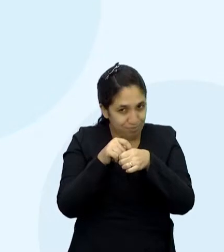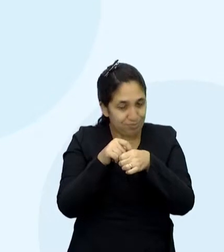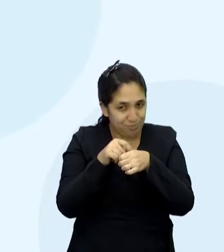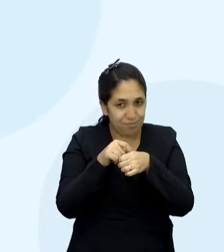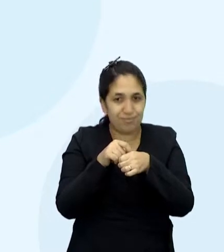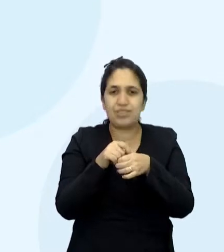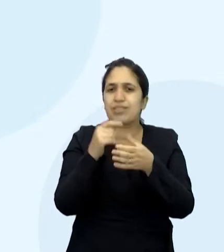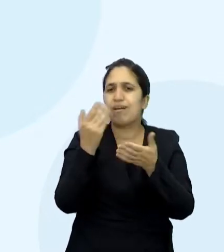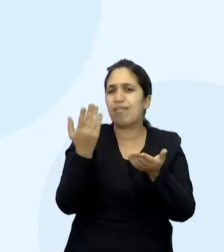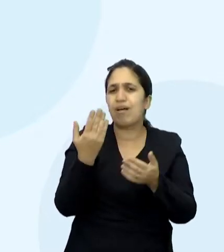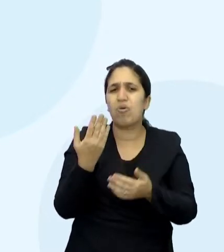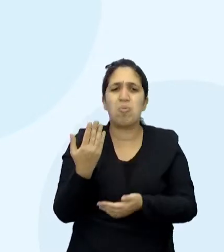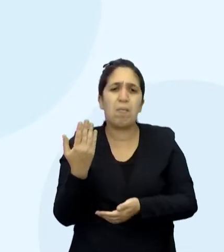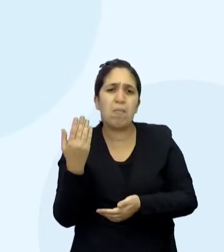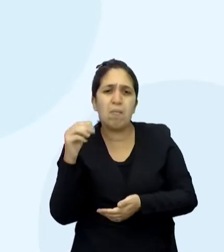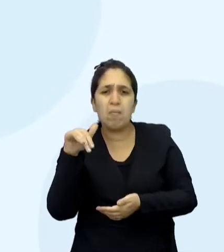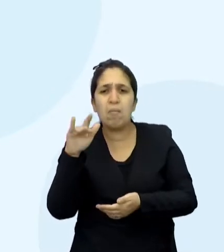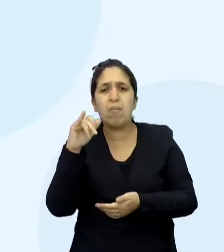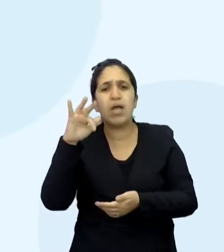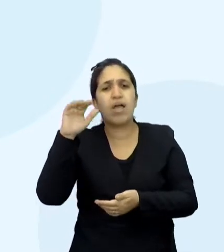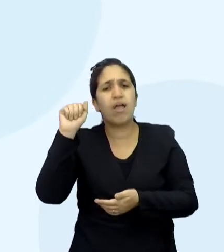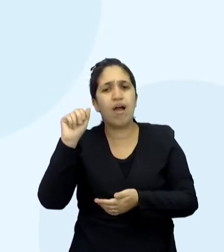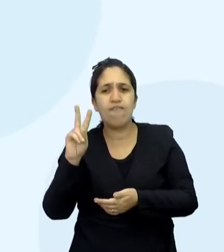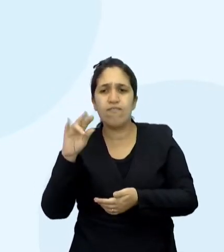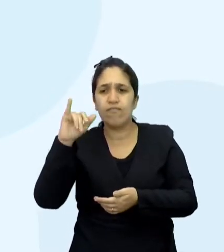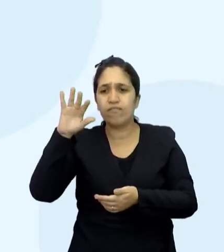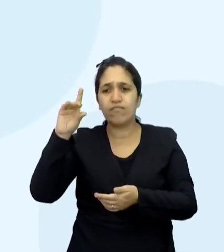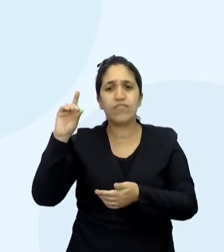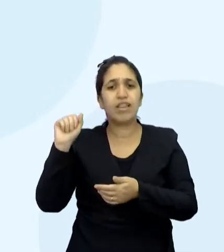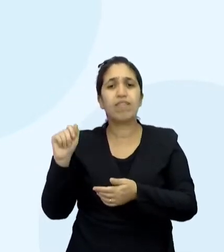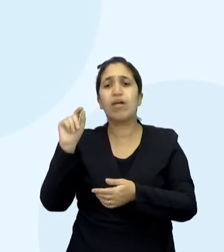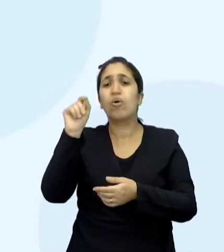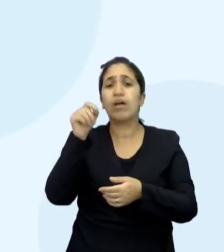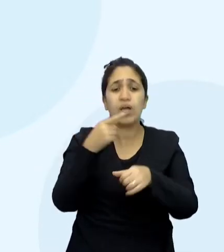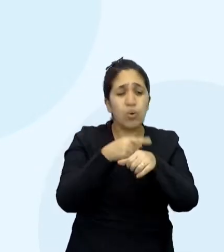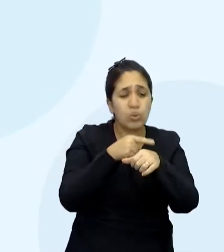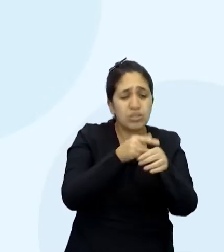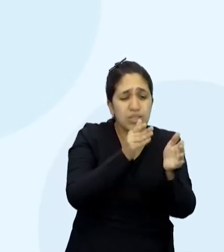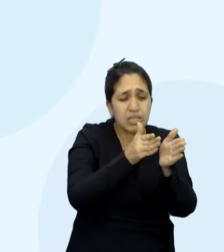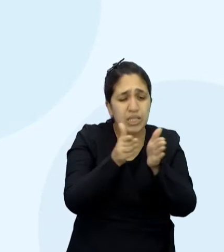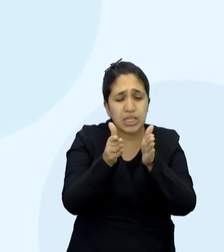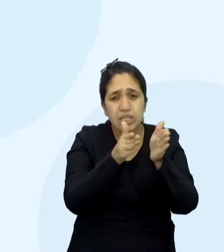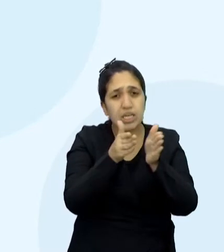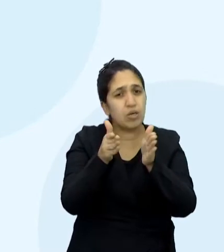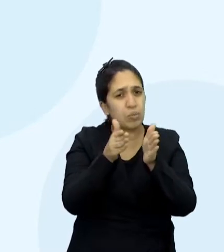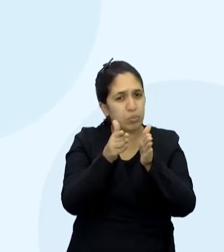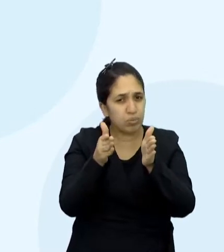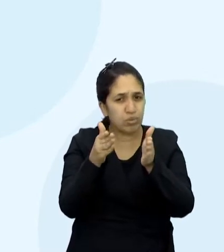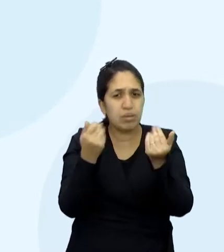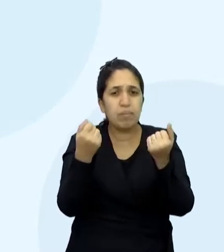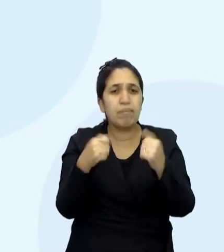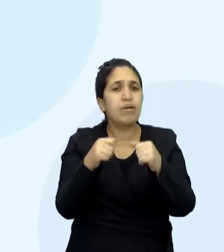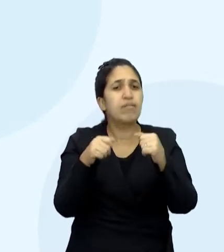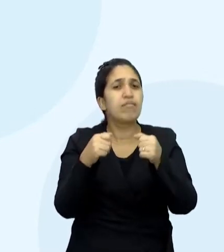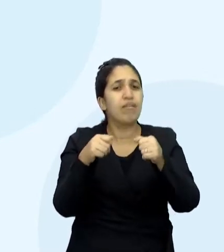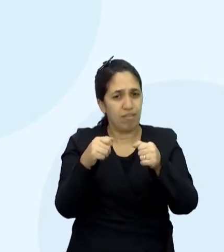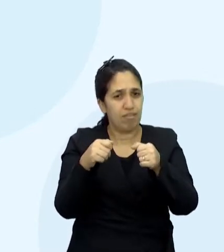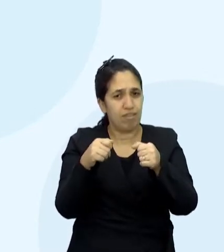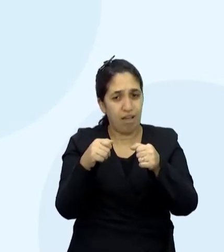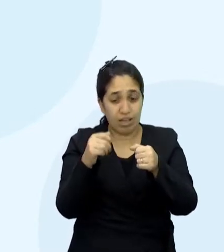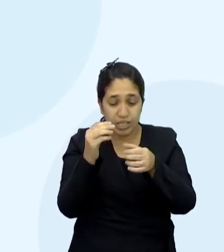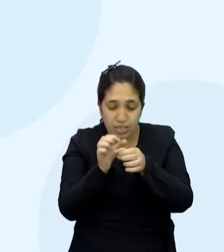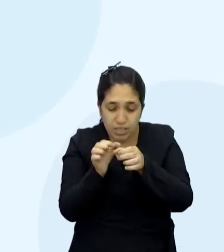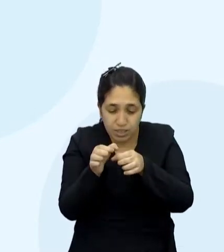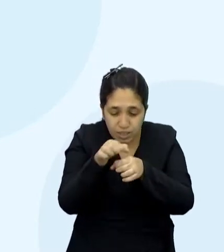Então a meia-vida é o tempo necessário, ó, né, ou a semidesintegração, para que